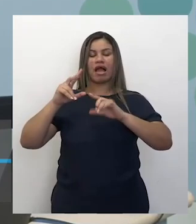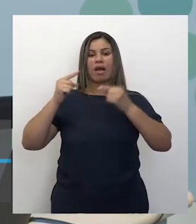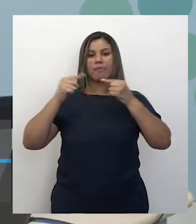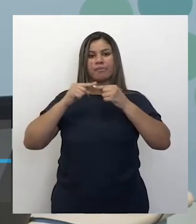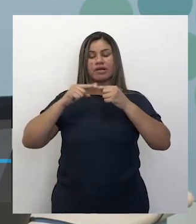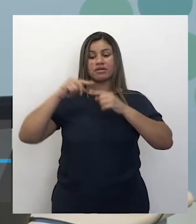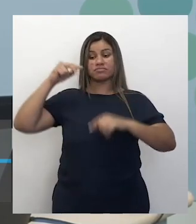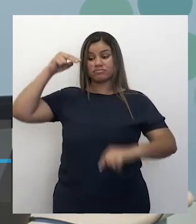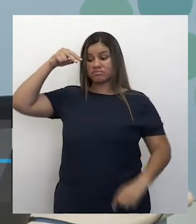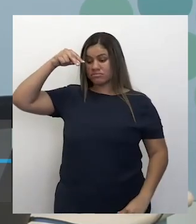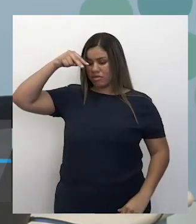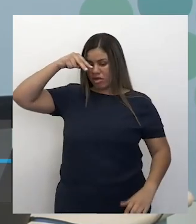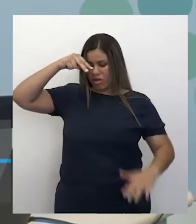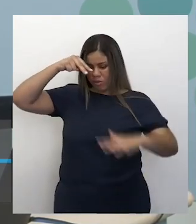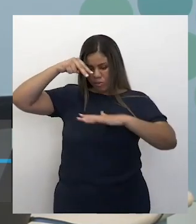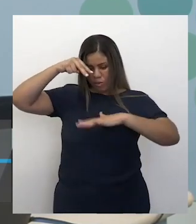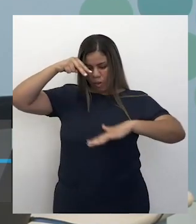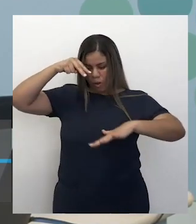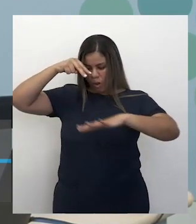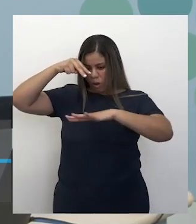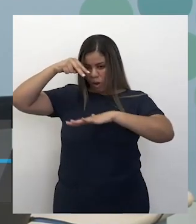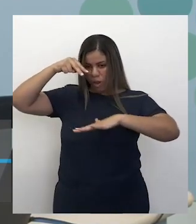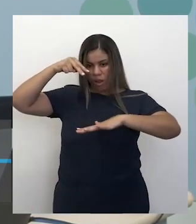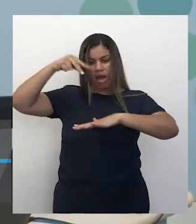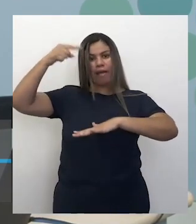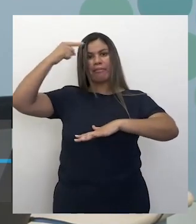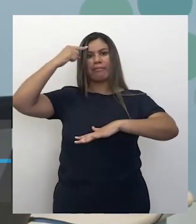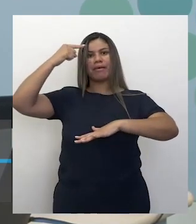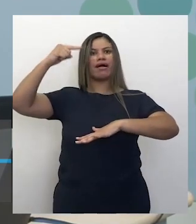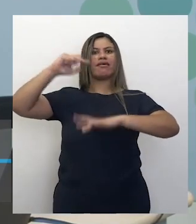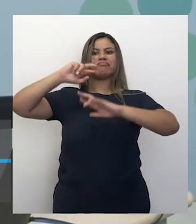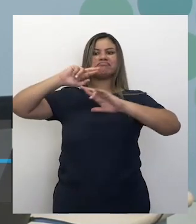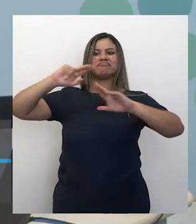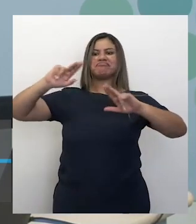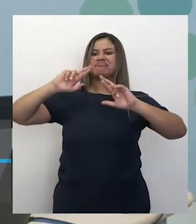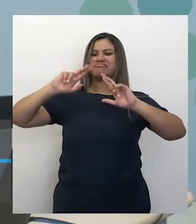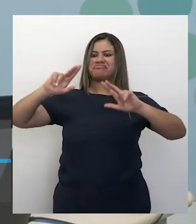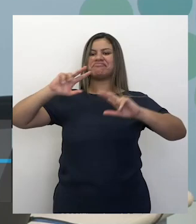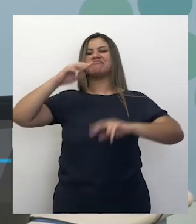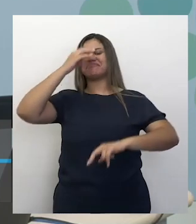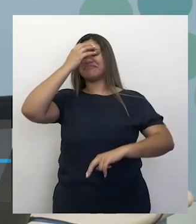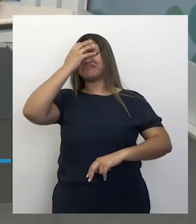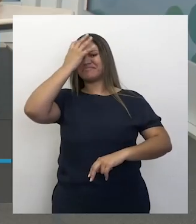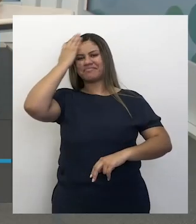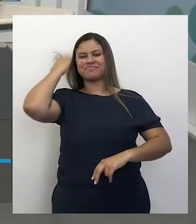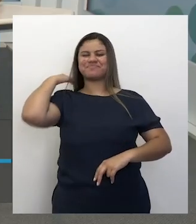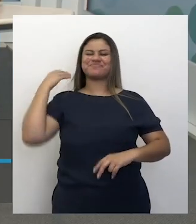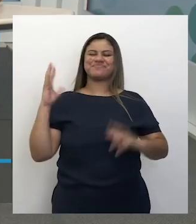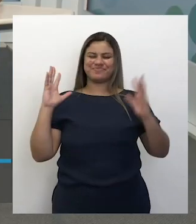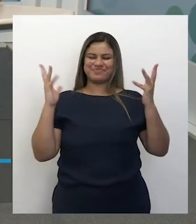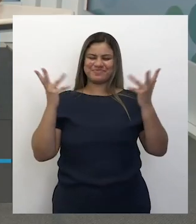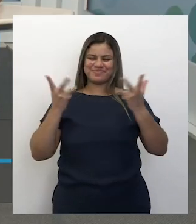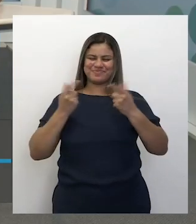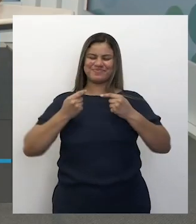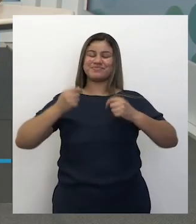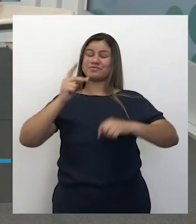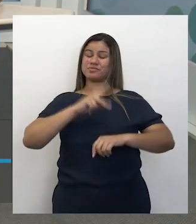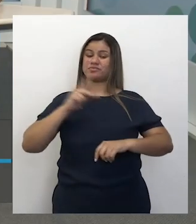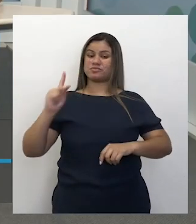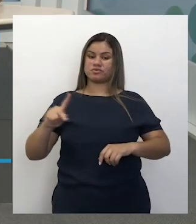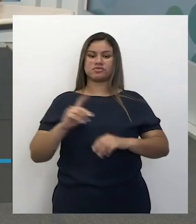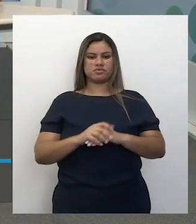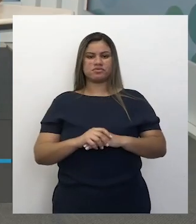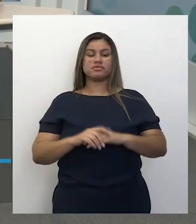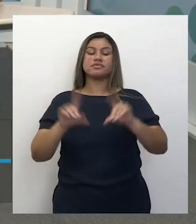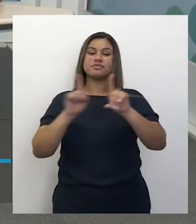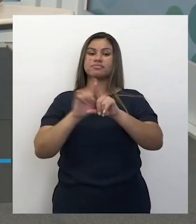cima, você precisa pensar muito fora da caixinha para conseguir fazer um negócio desse. Sensacional, professor. E até mesmo no